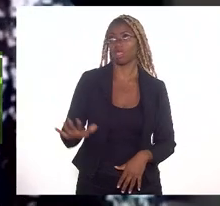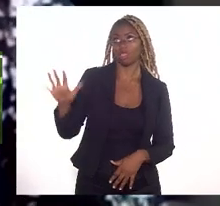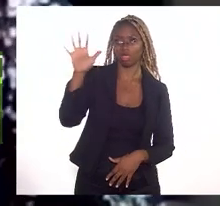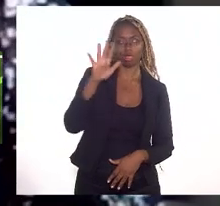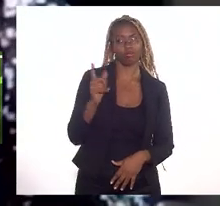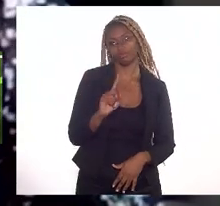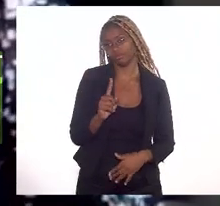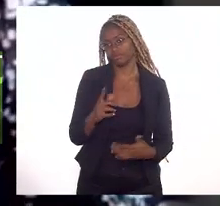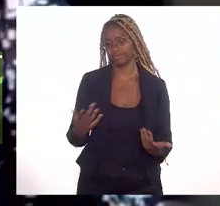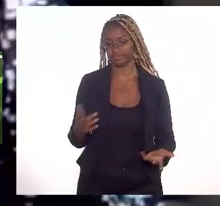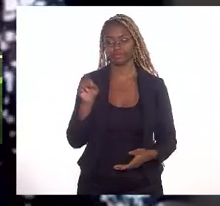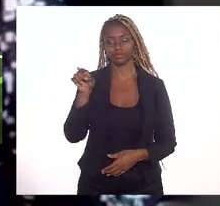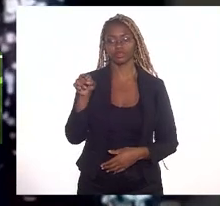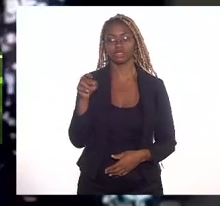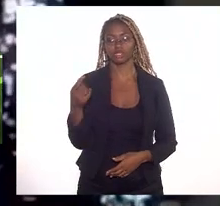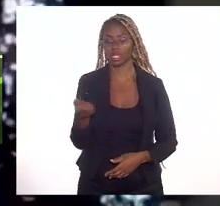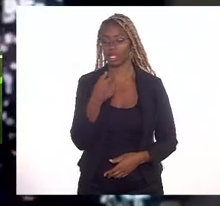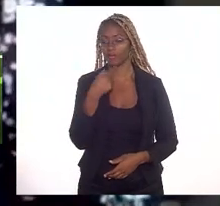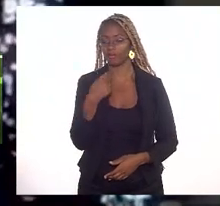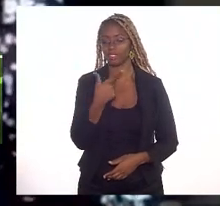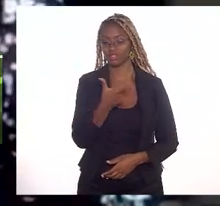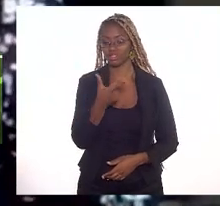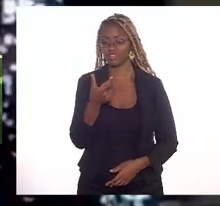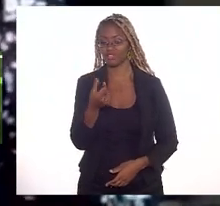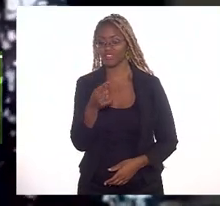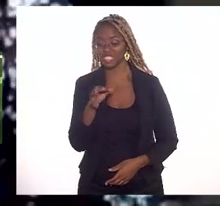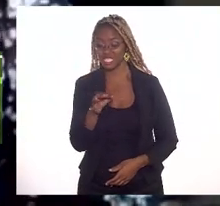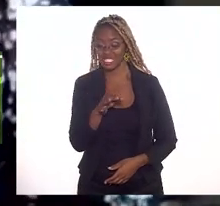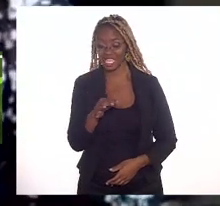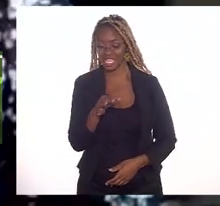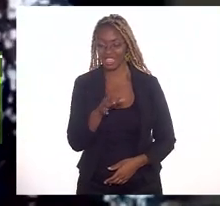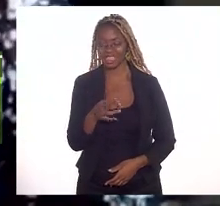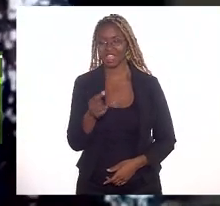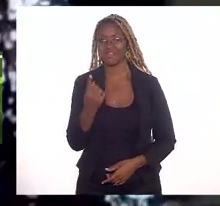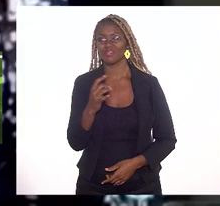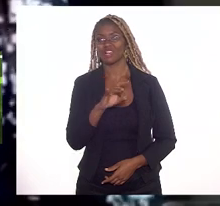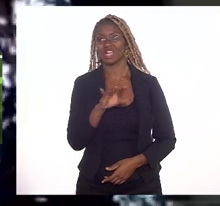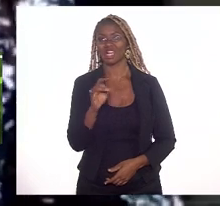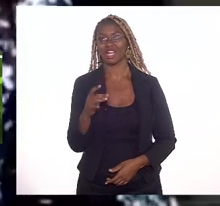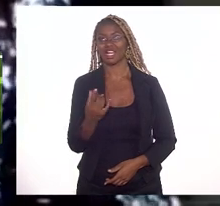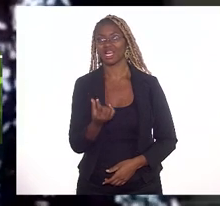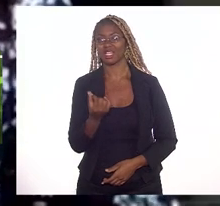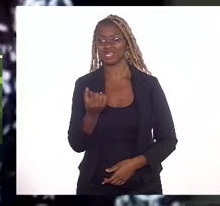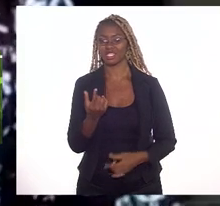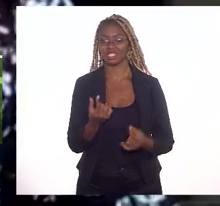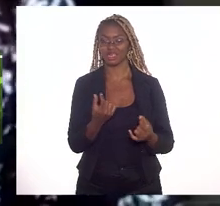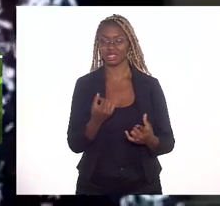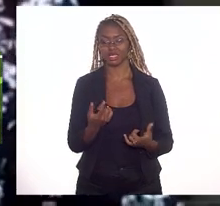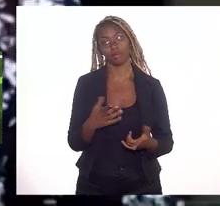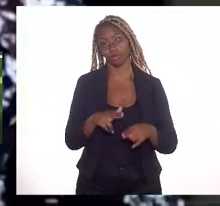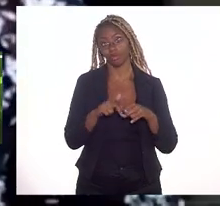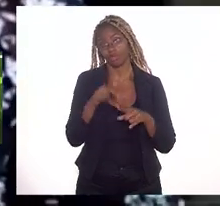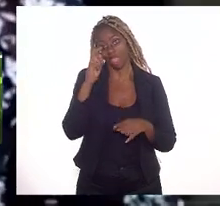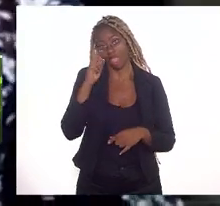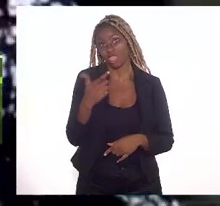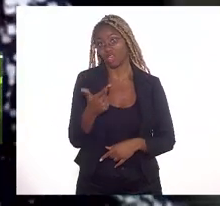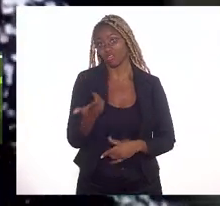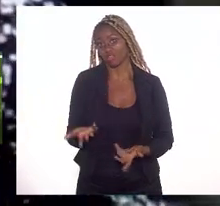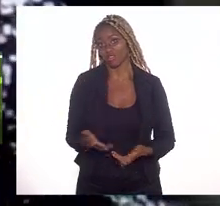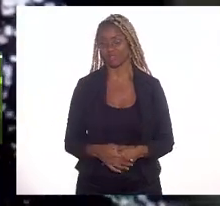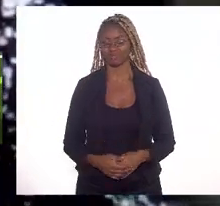E esse remédio custa 20 centavos o comprimido, por isso não o interesse da indústria.